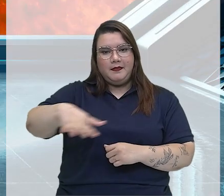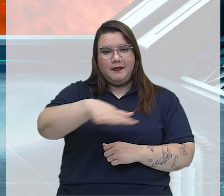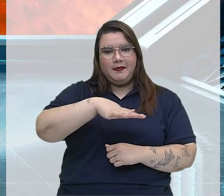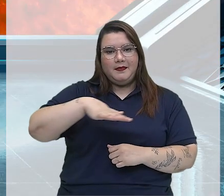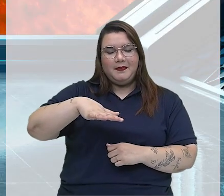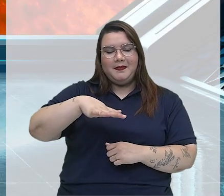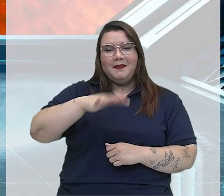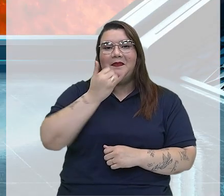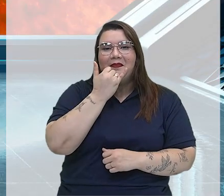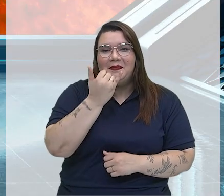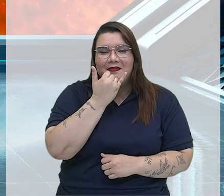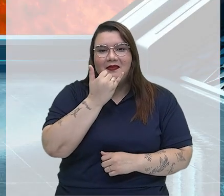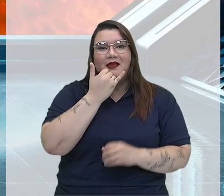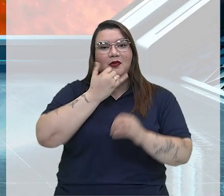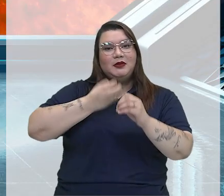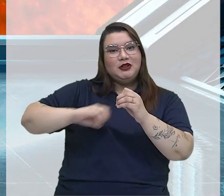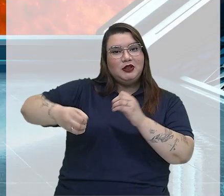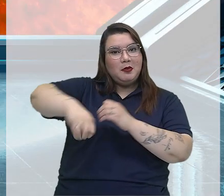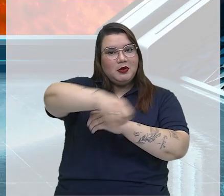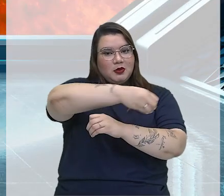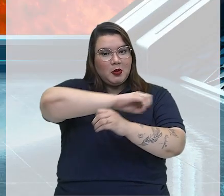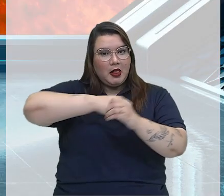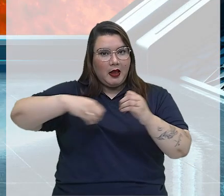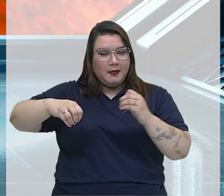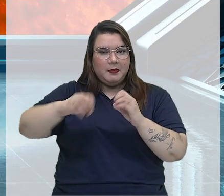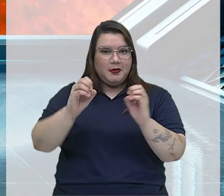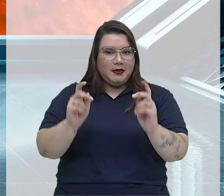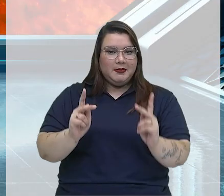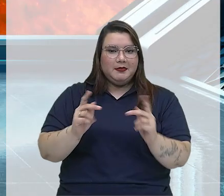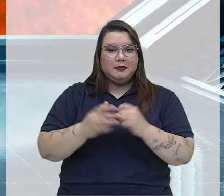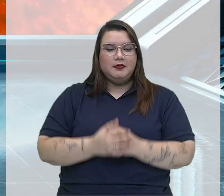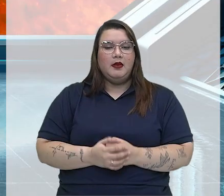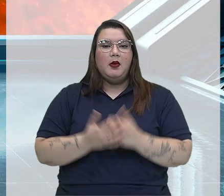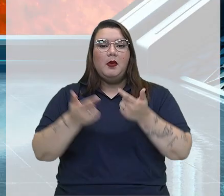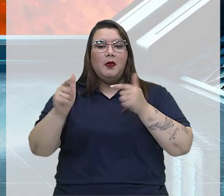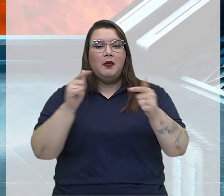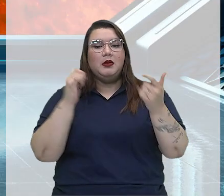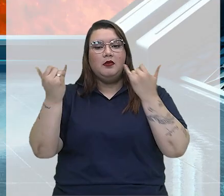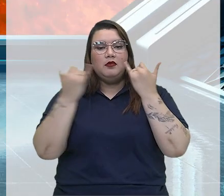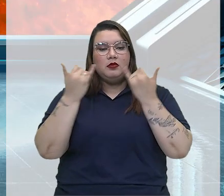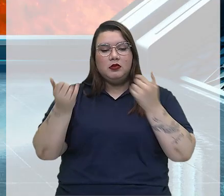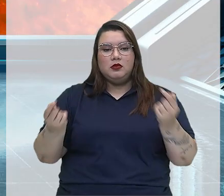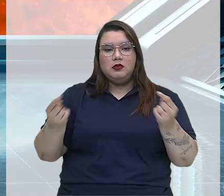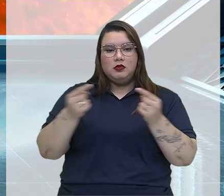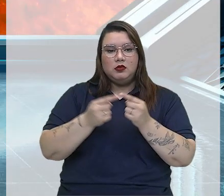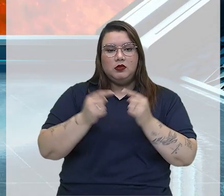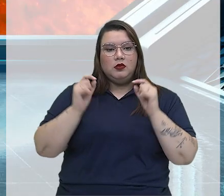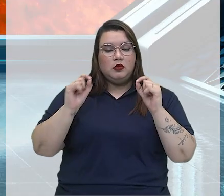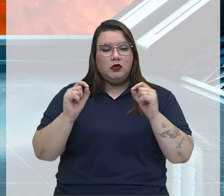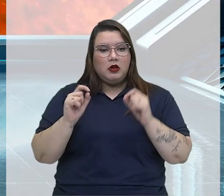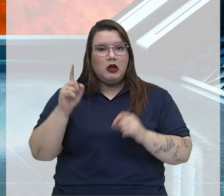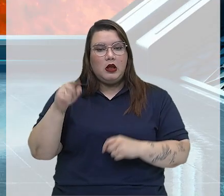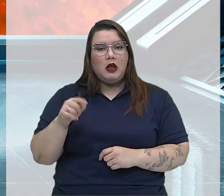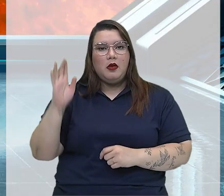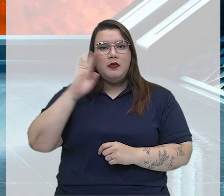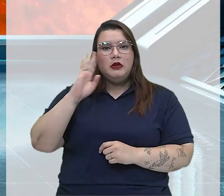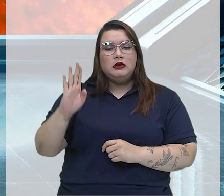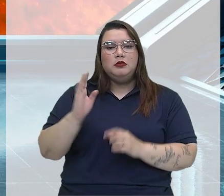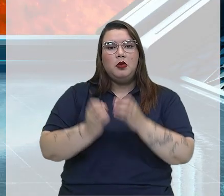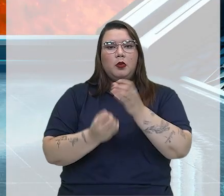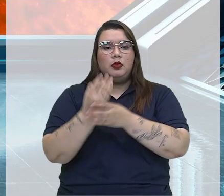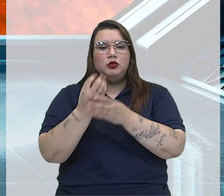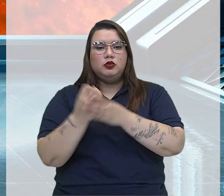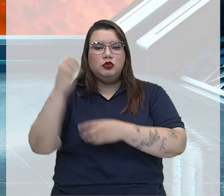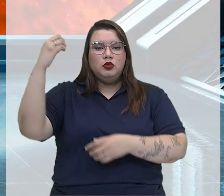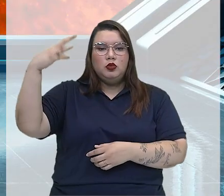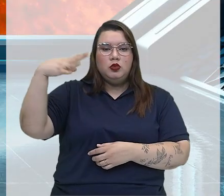No nosso sistema solar. Temos ainda outras informações quanto ao Sol, que é a fonte de luz e calor do